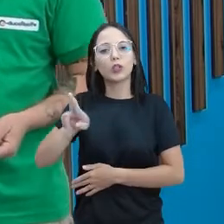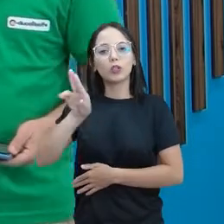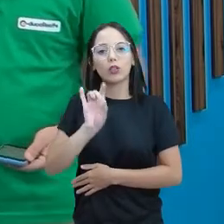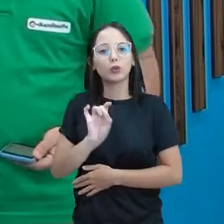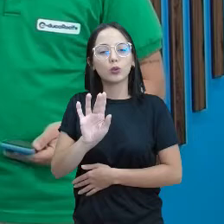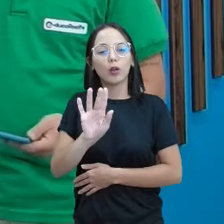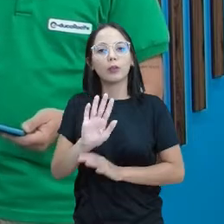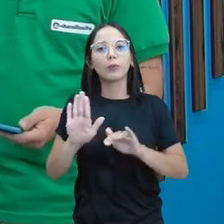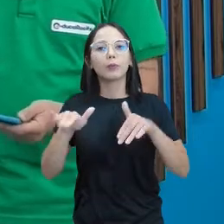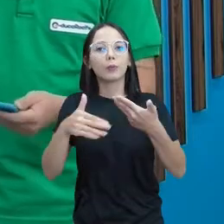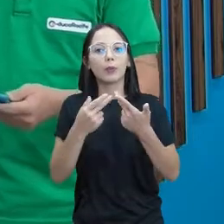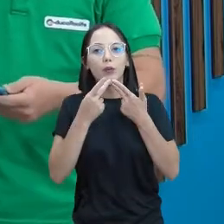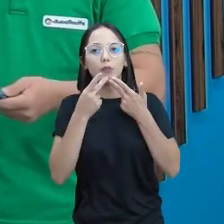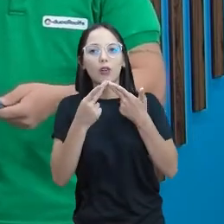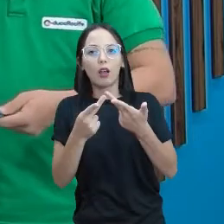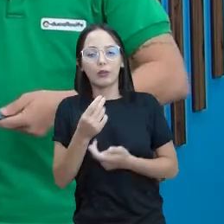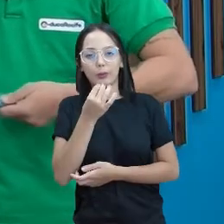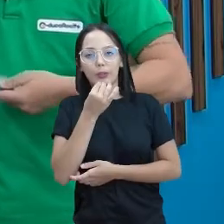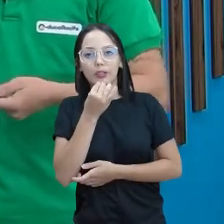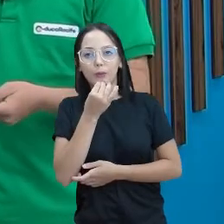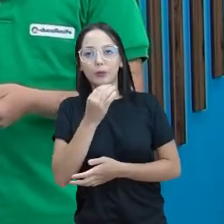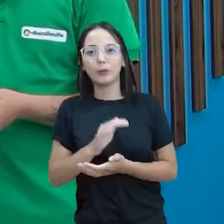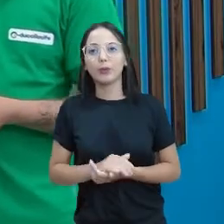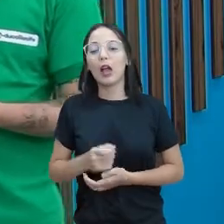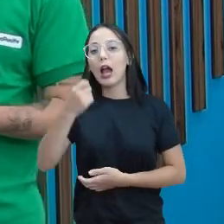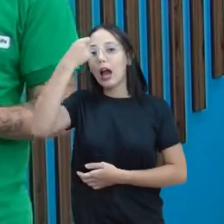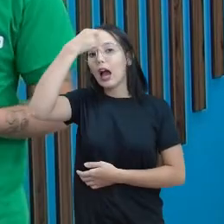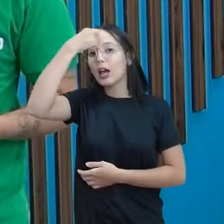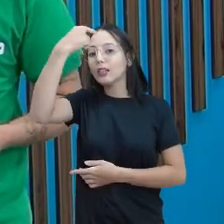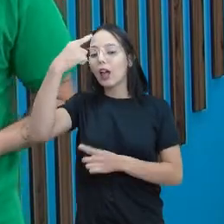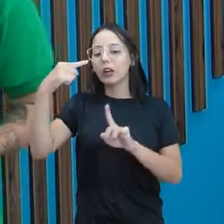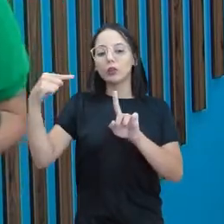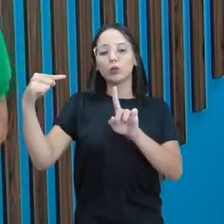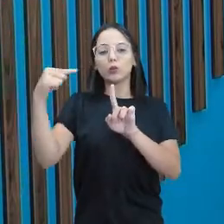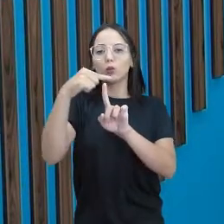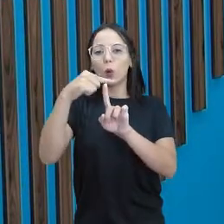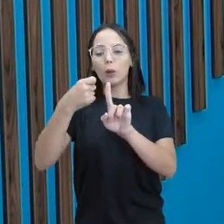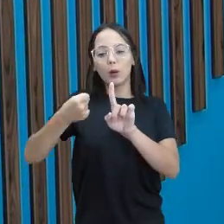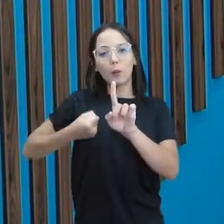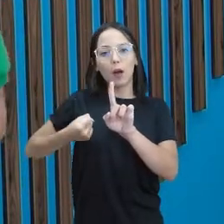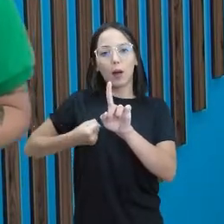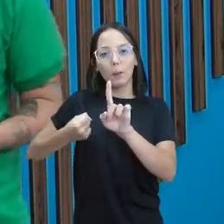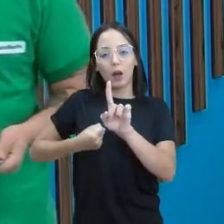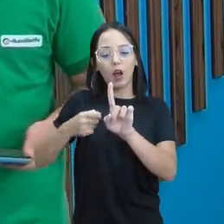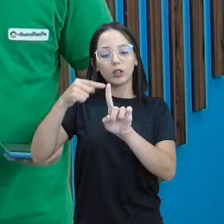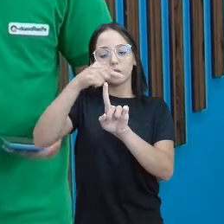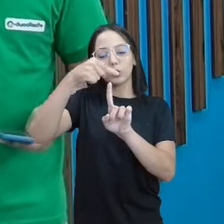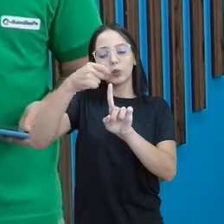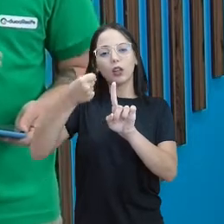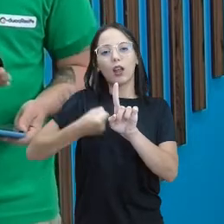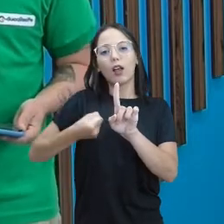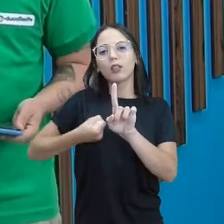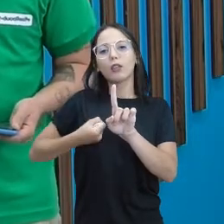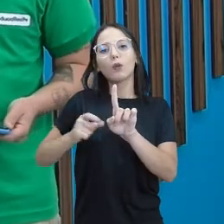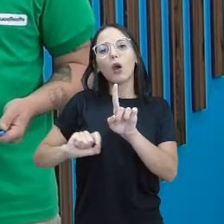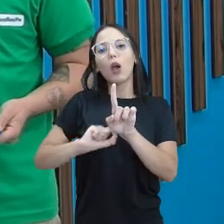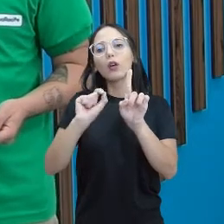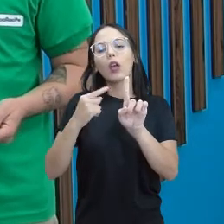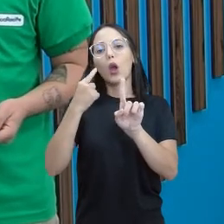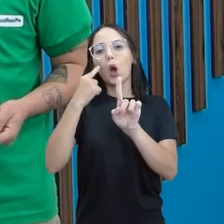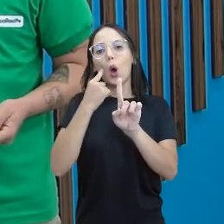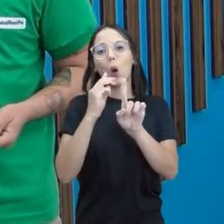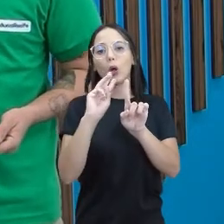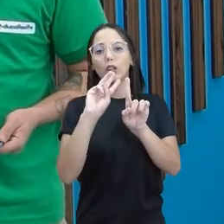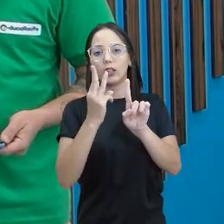certo? Então quando ele diz assim, ó, a ideia do expoente como um inteiro negativo, eu vou fazer em